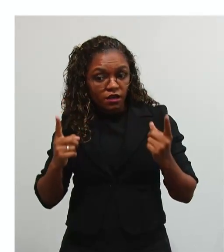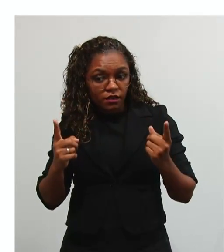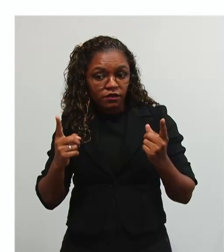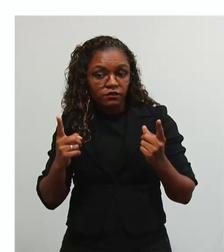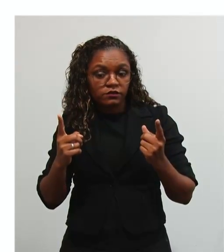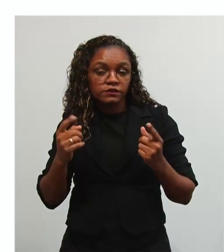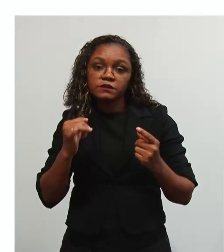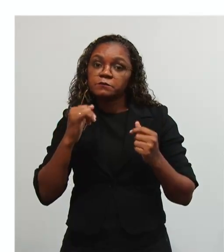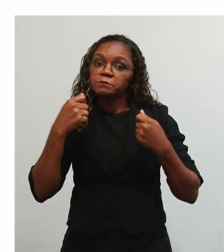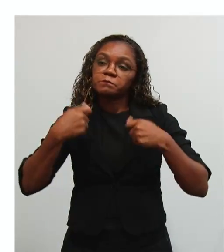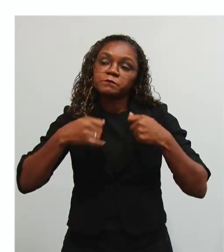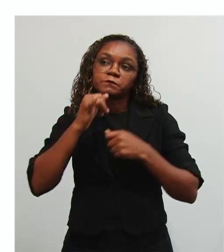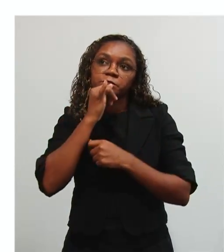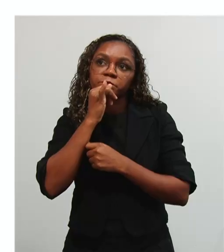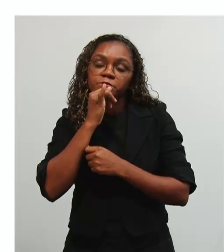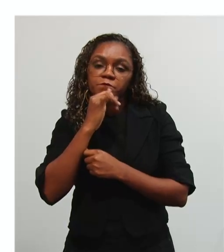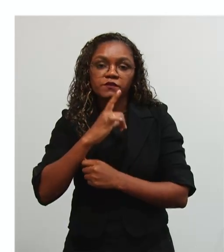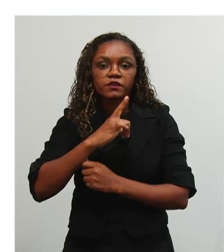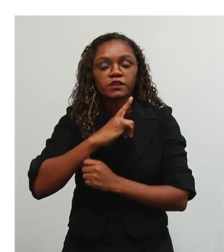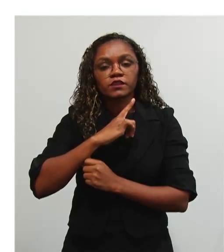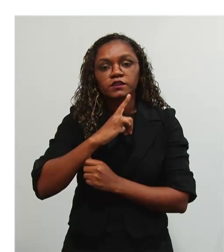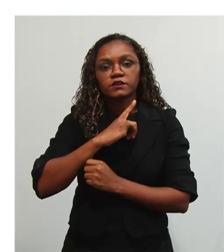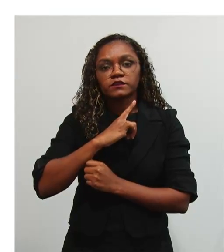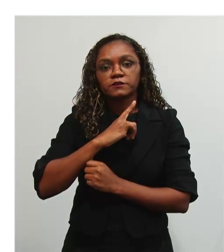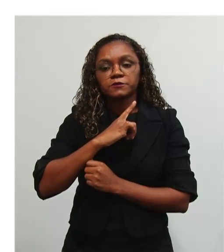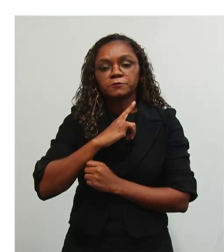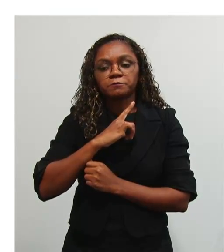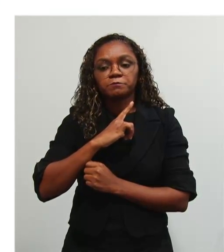mas, assim, como a gente tem...